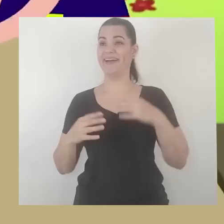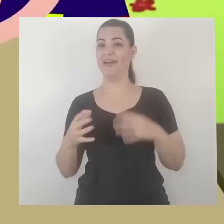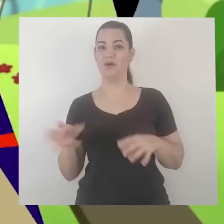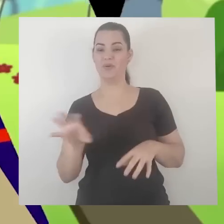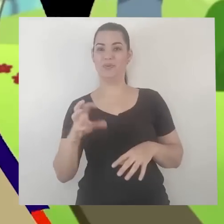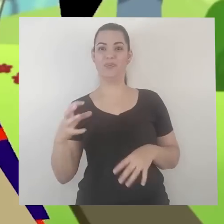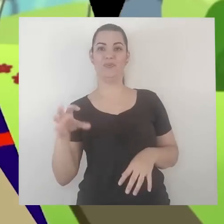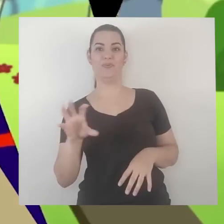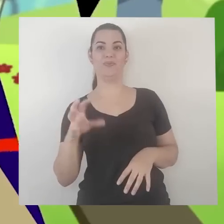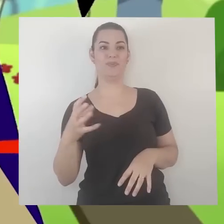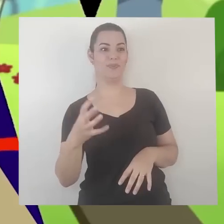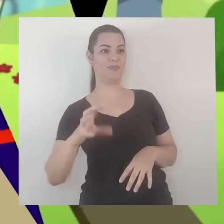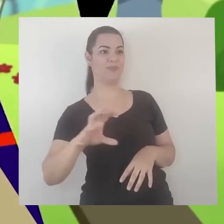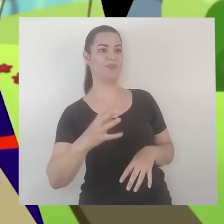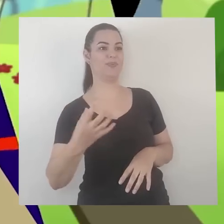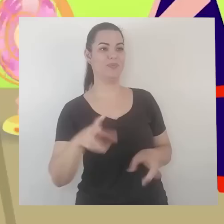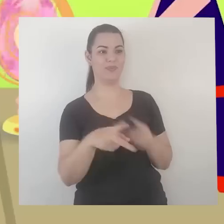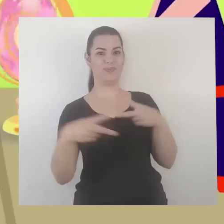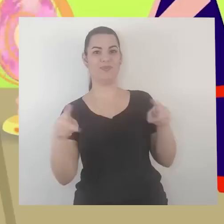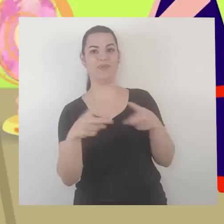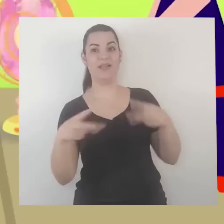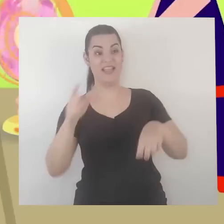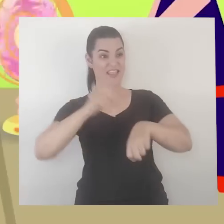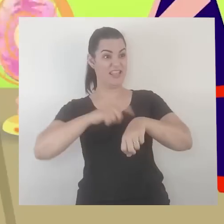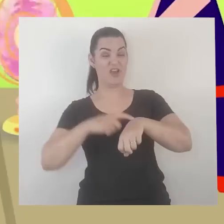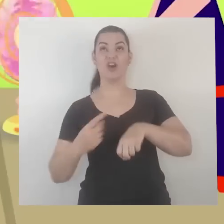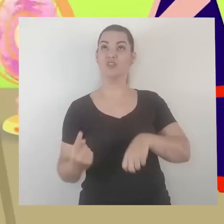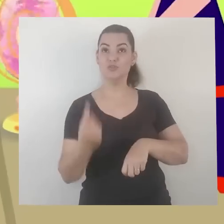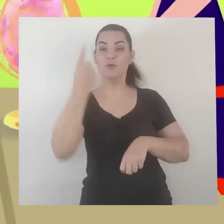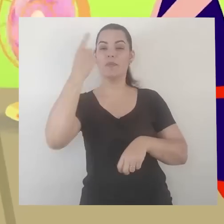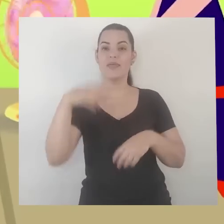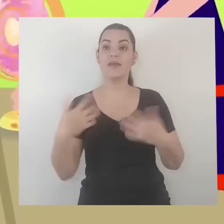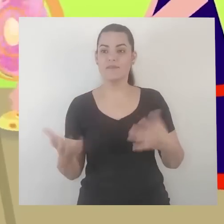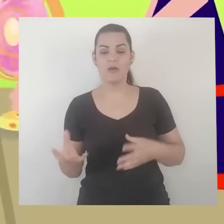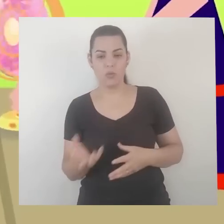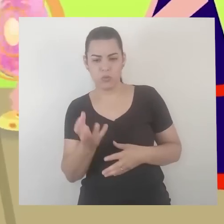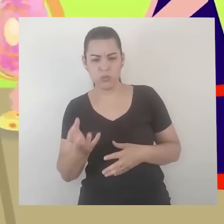Hora do nosso balão subir!